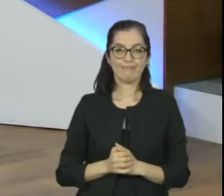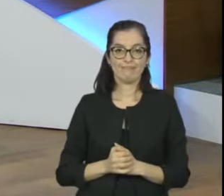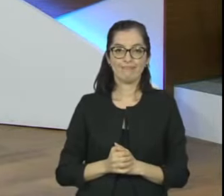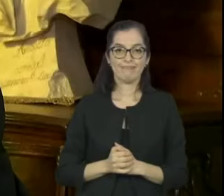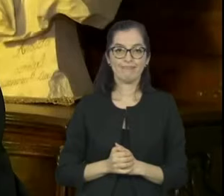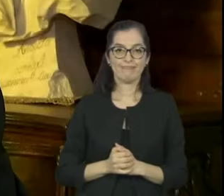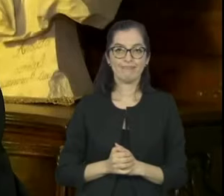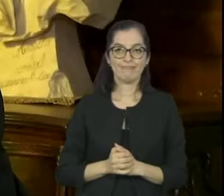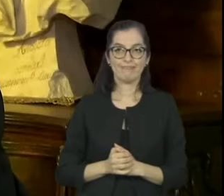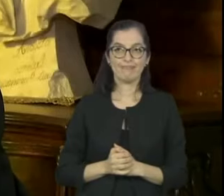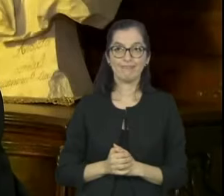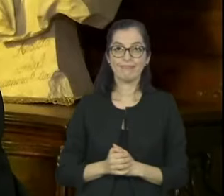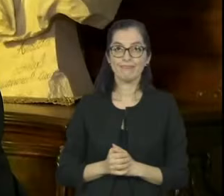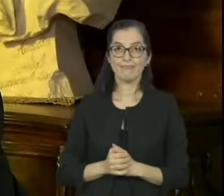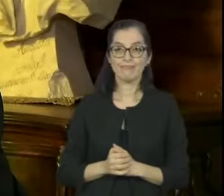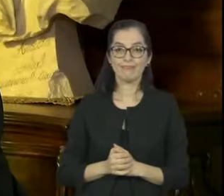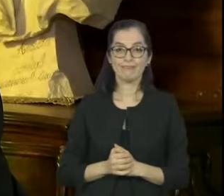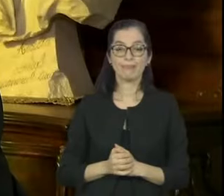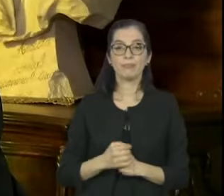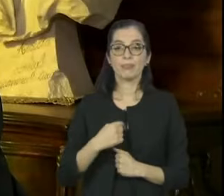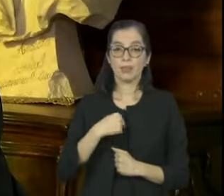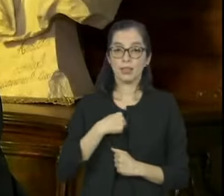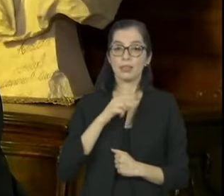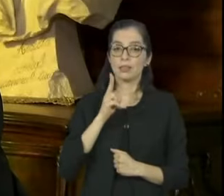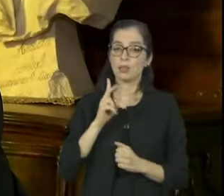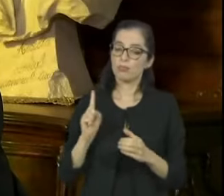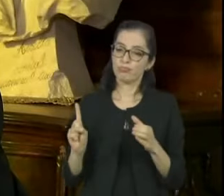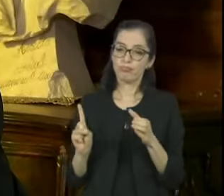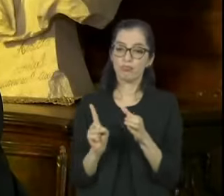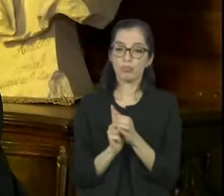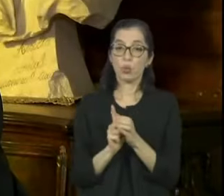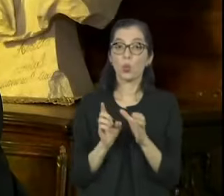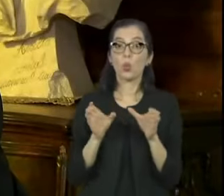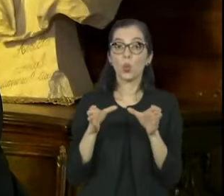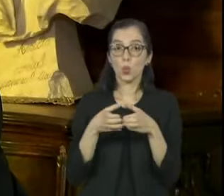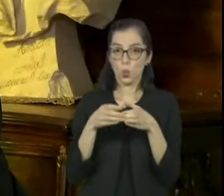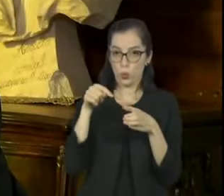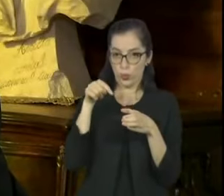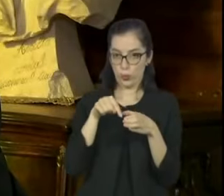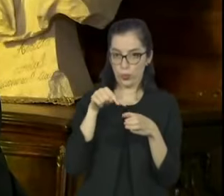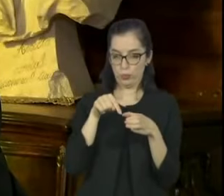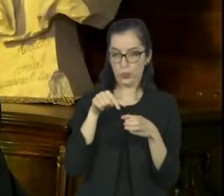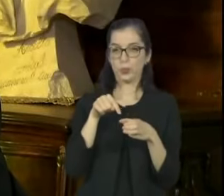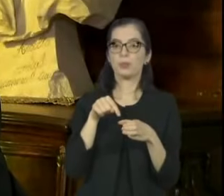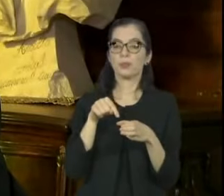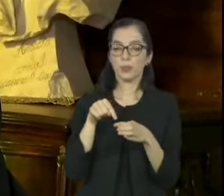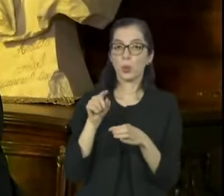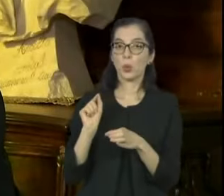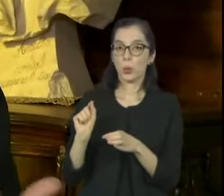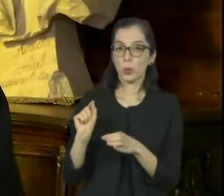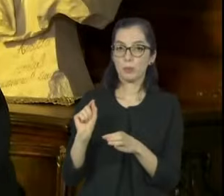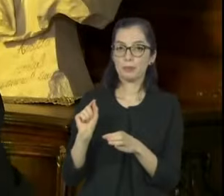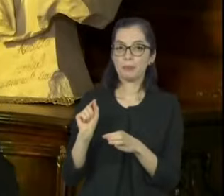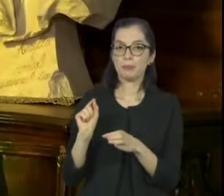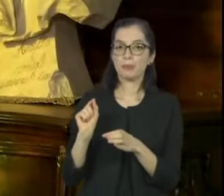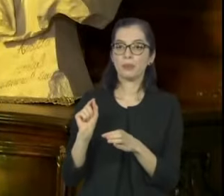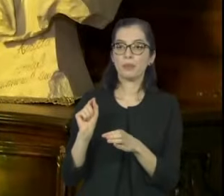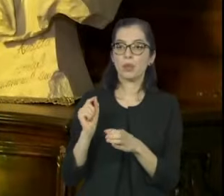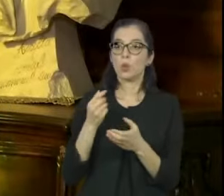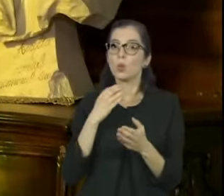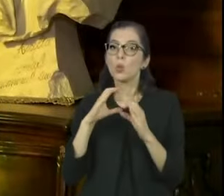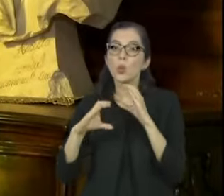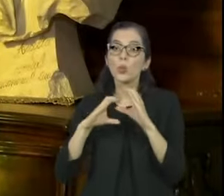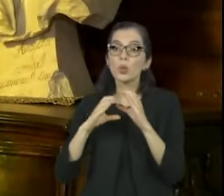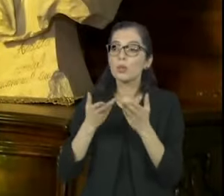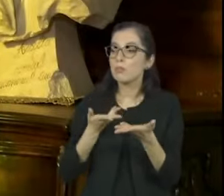O que é a arte sempre fez parte também é do instrumental de comunicação